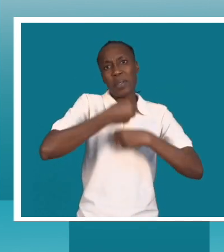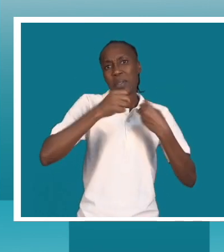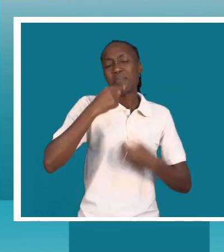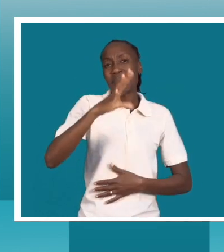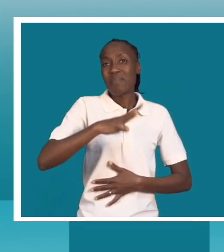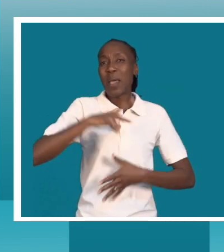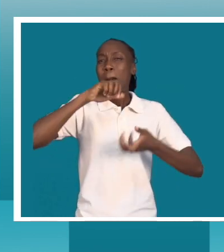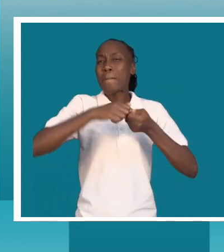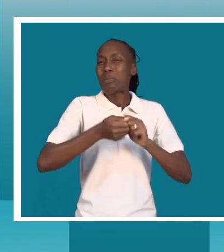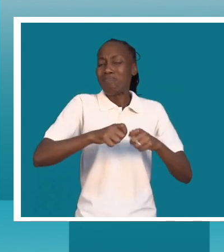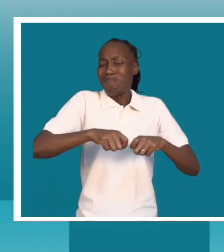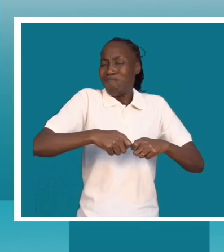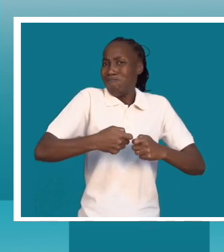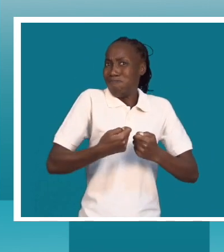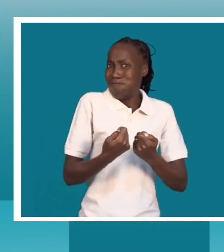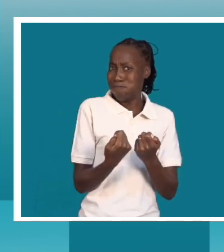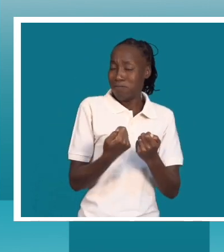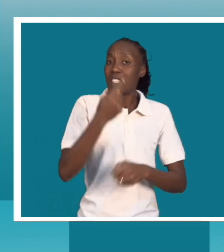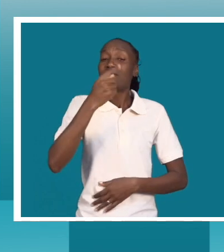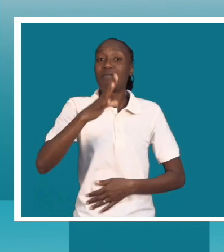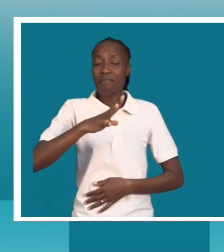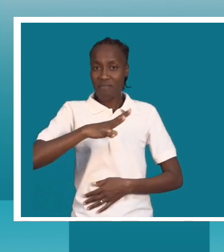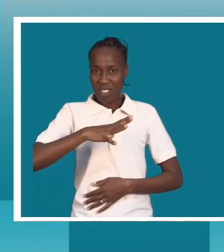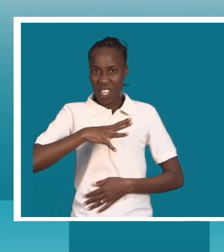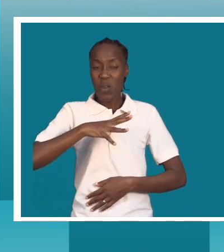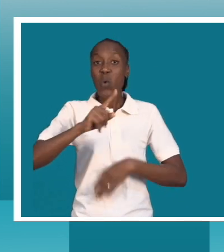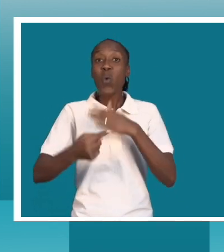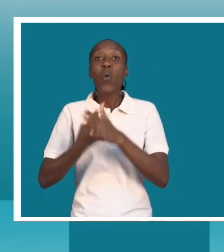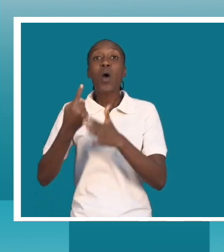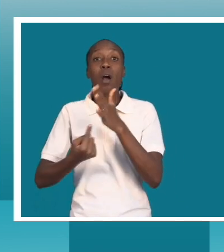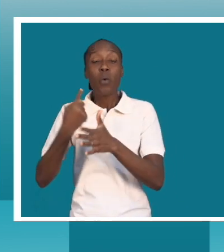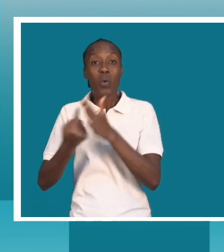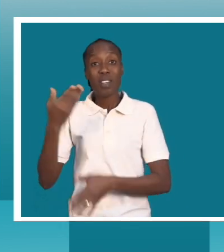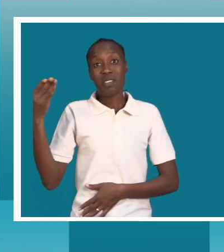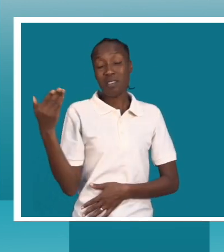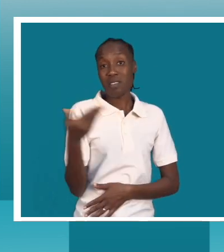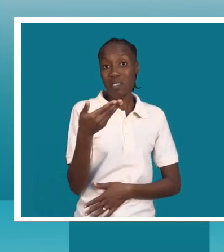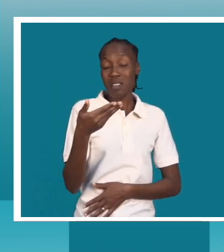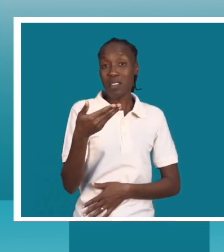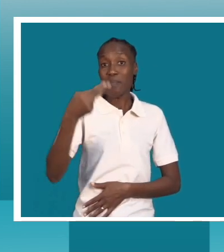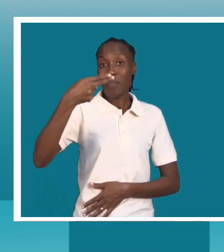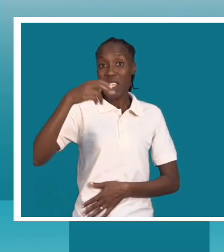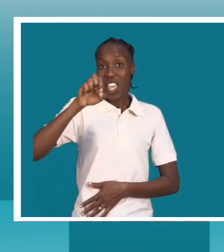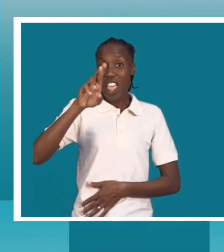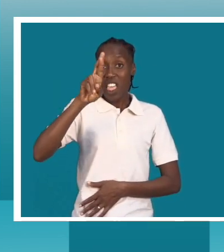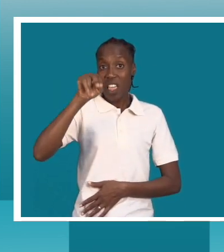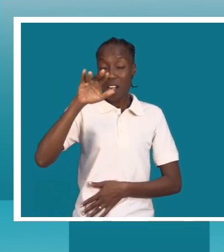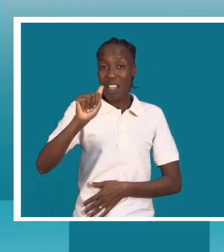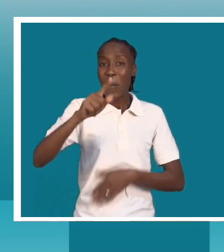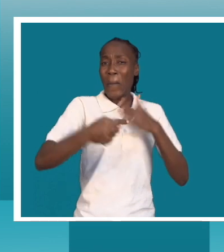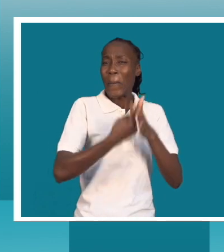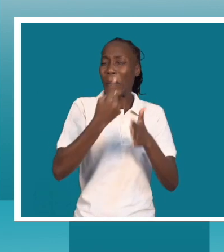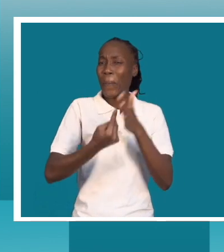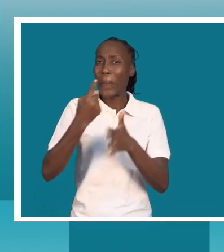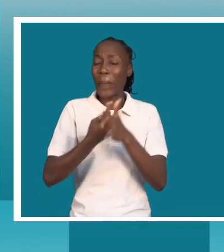se ela ficasse estrangulada. E, quando ela fica estrangulada, o que acontece é que esta hérnia já começa a